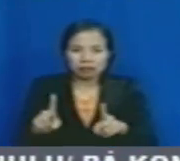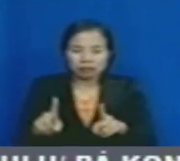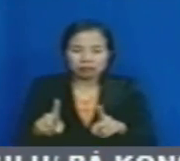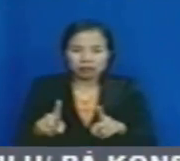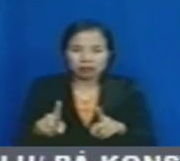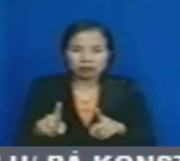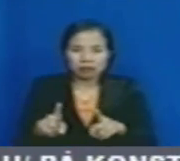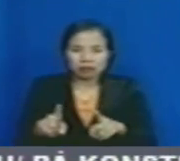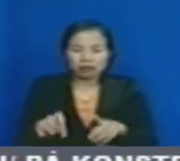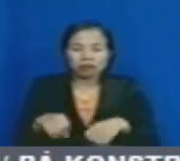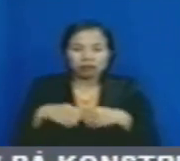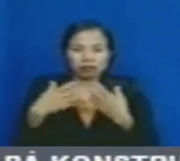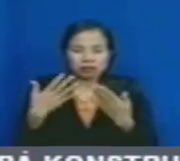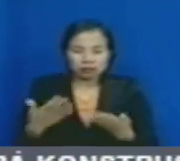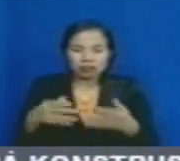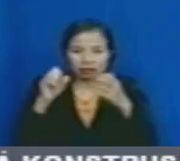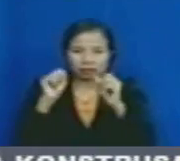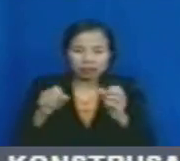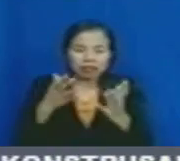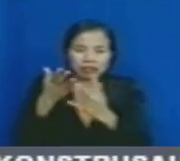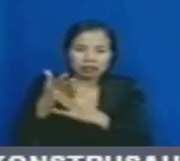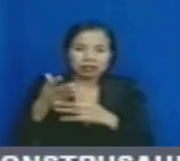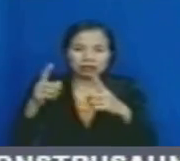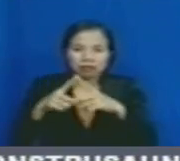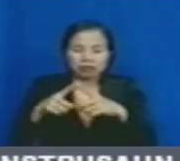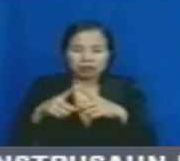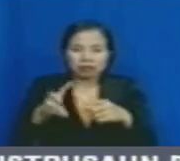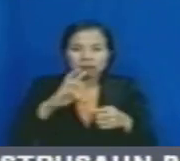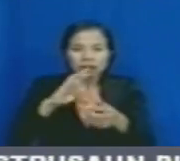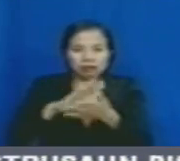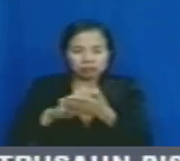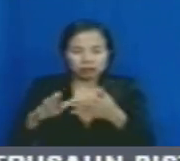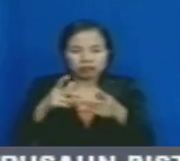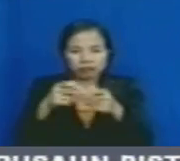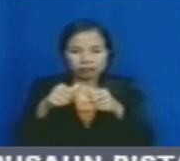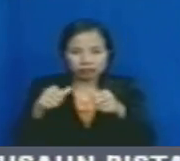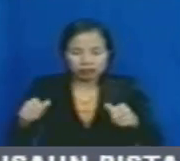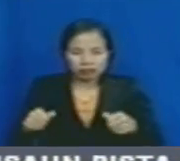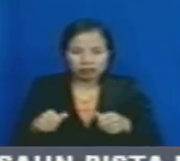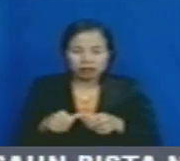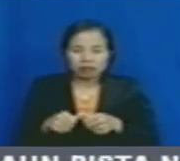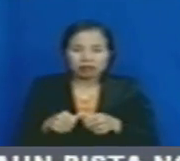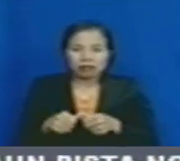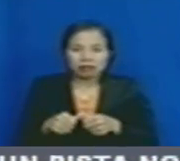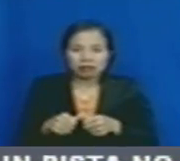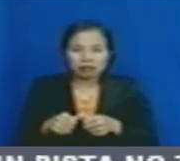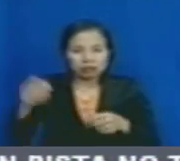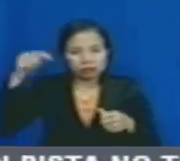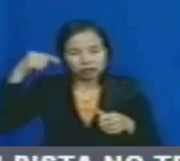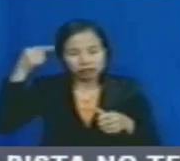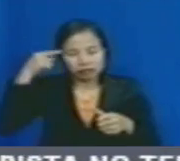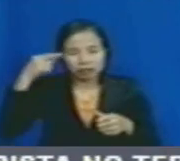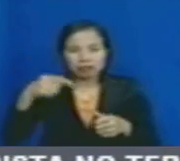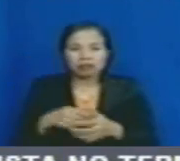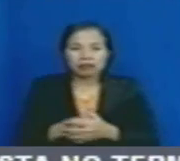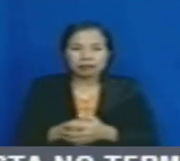menero insa, bela sesu to ami sifu bairo, ami bairo Kimaria, ami bairo rumas,